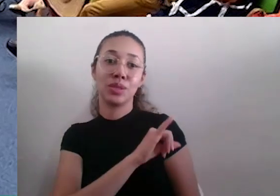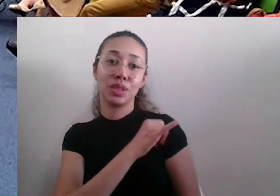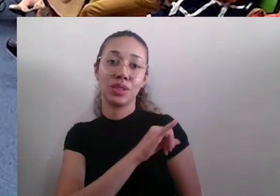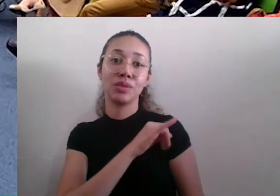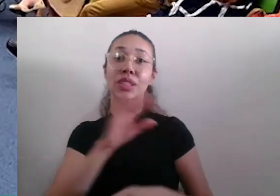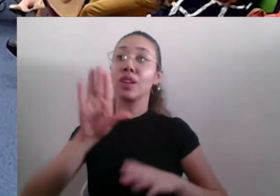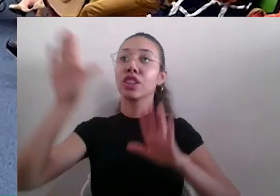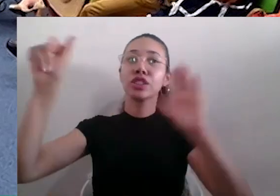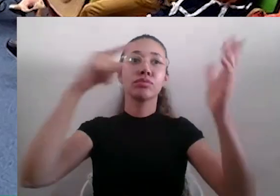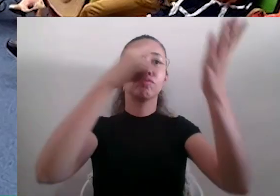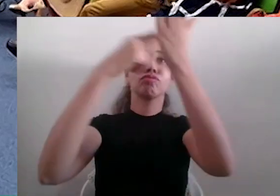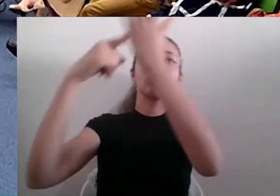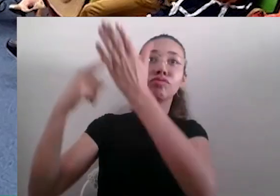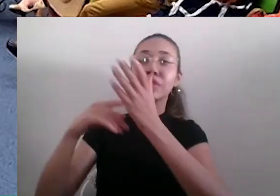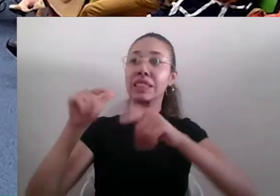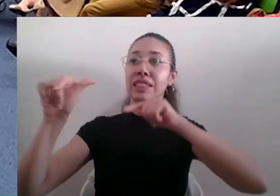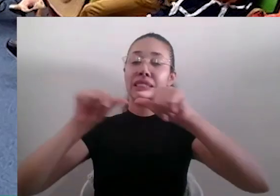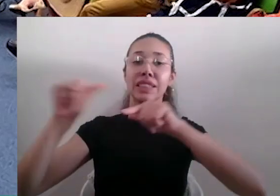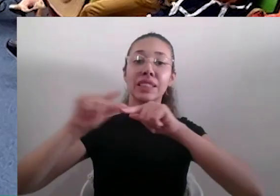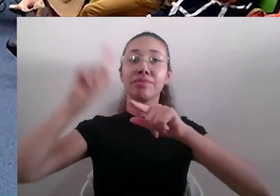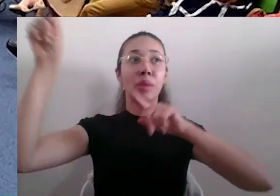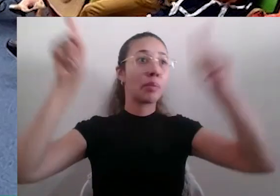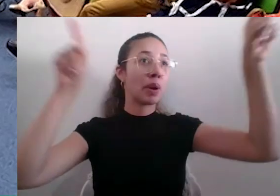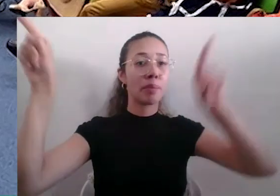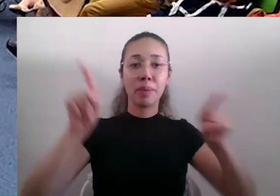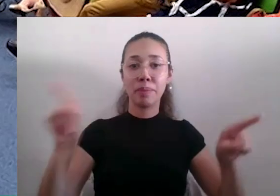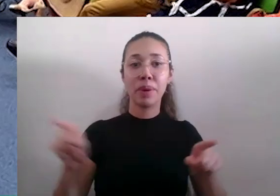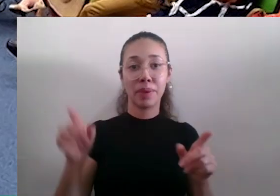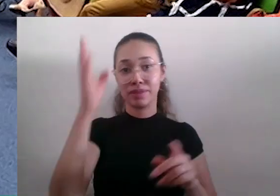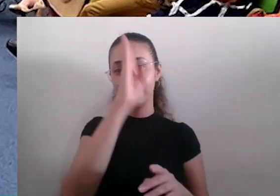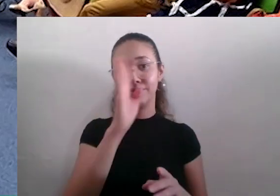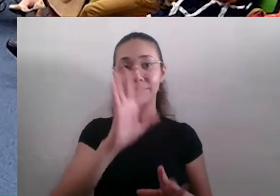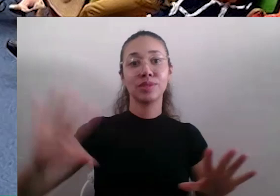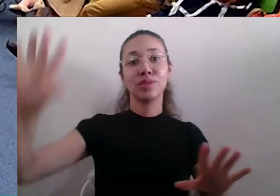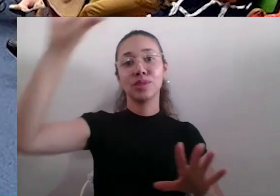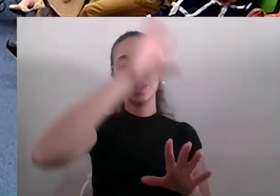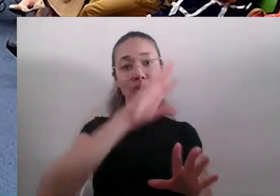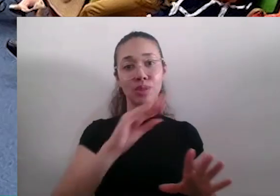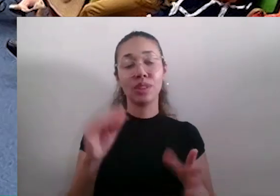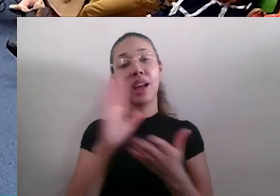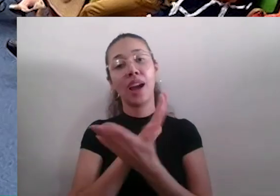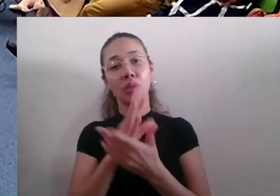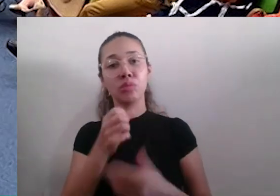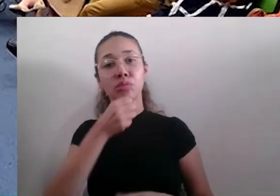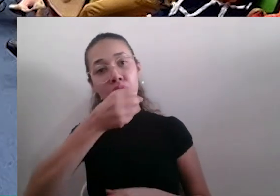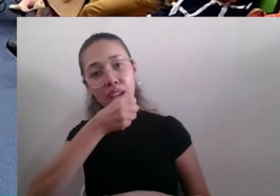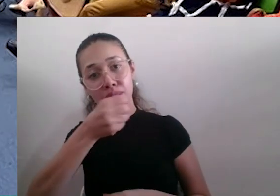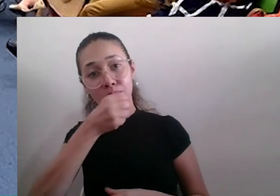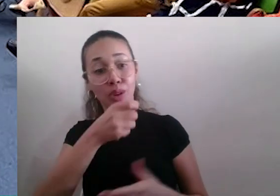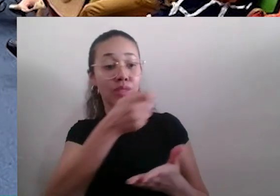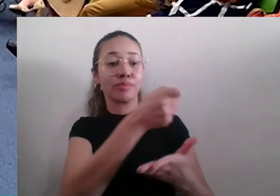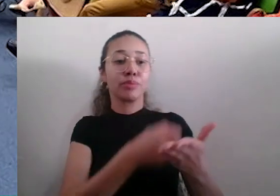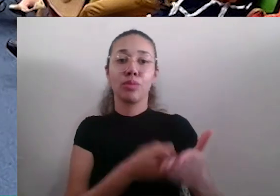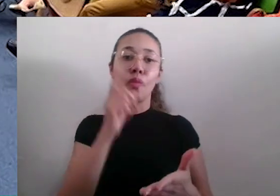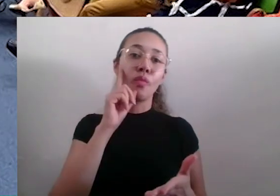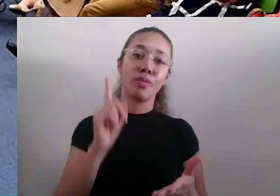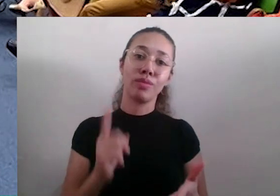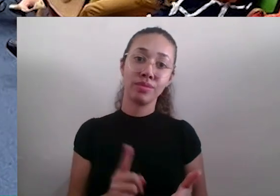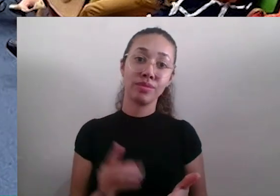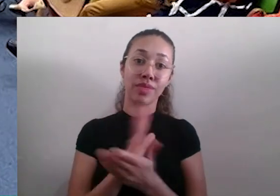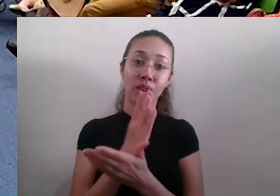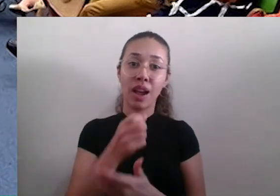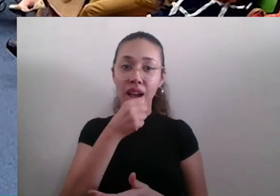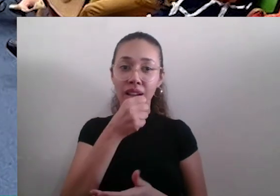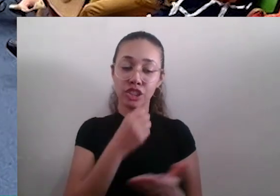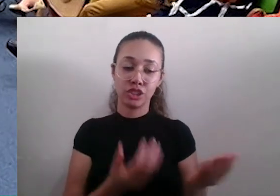do Brasil mas são pessoas que não sabem escrever roteiro porque nunca fizeram isso S repórteres de uma modo geral repórteres jovens inclusive que